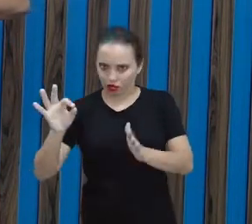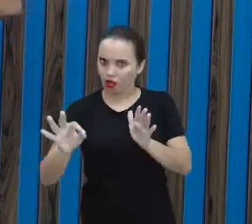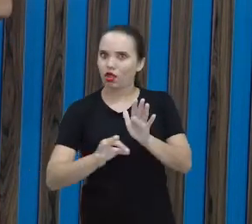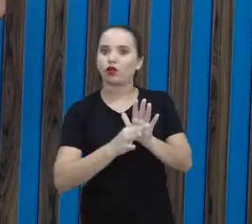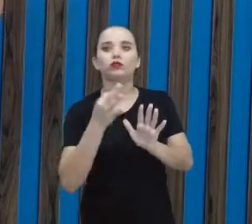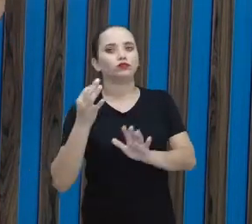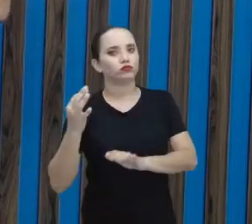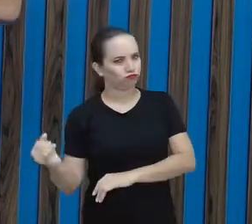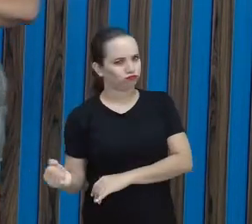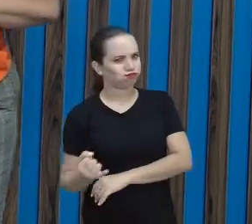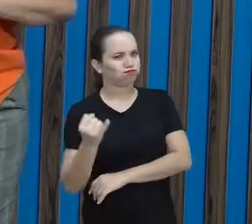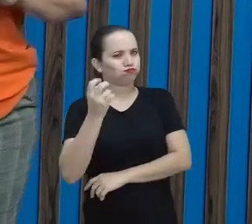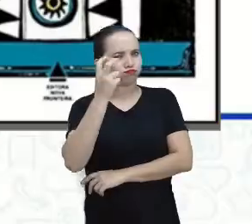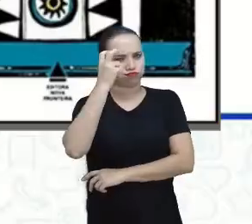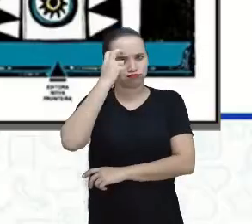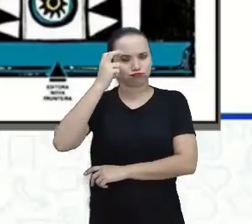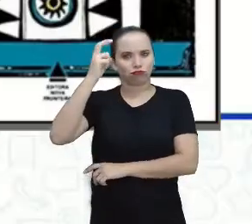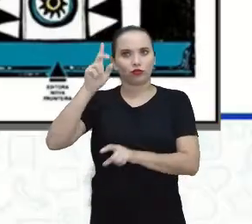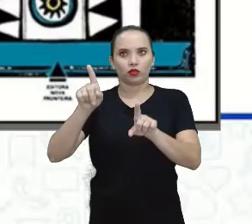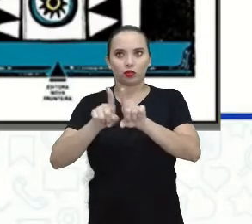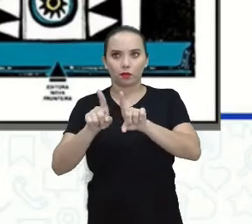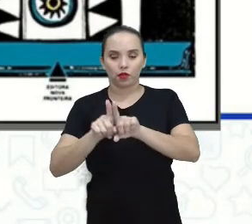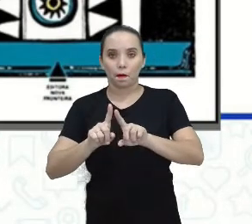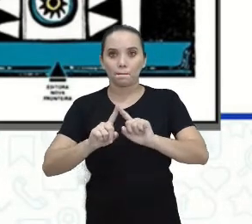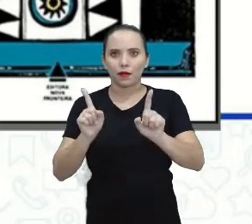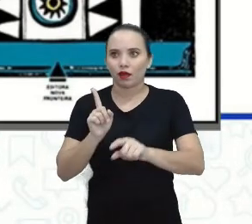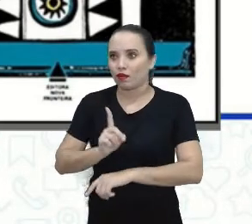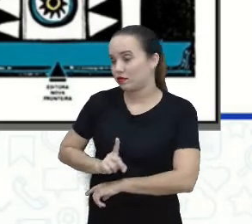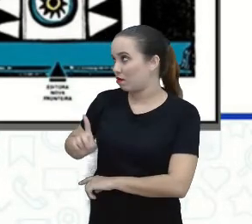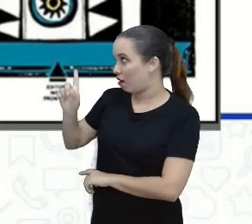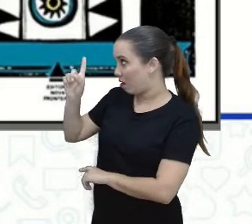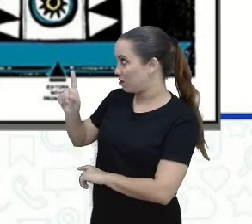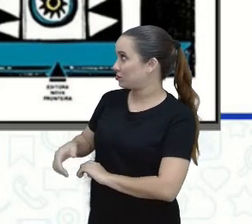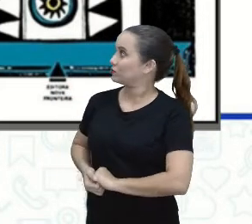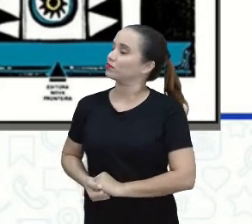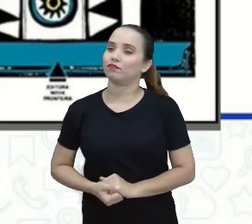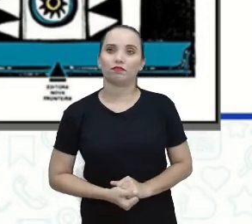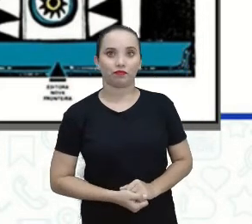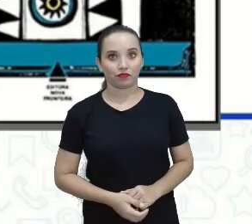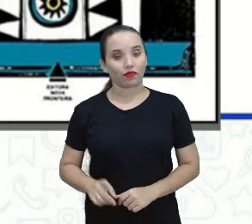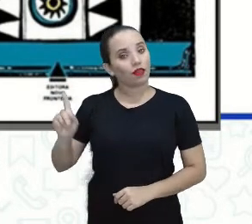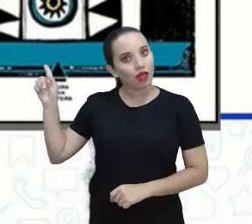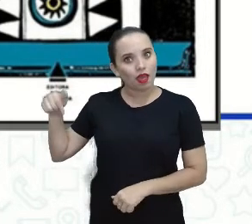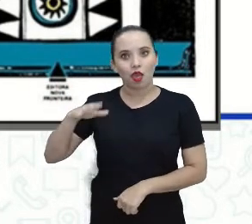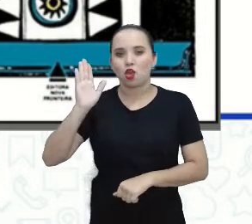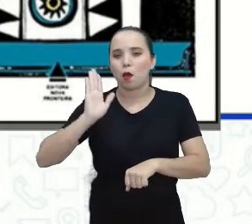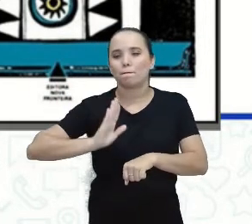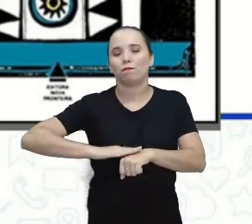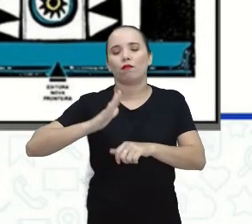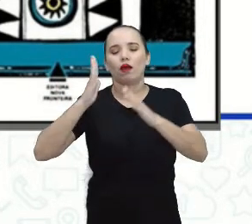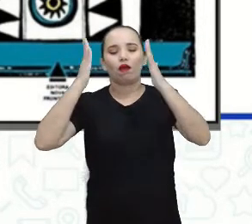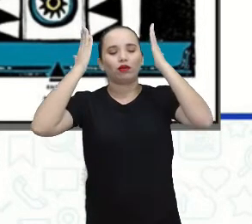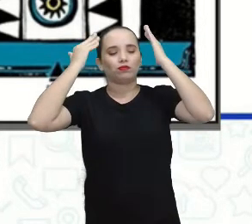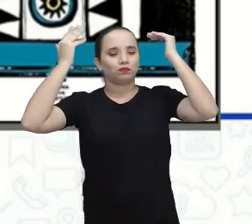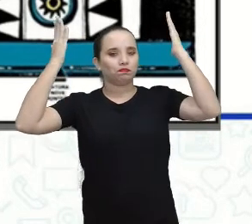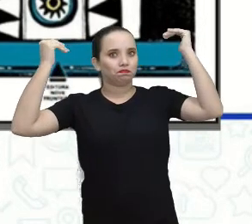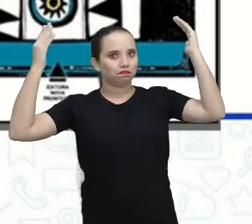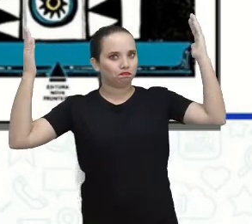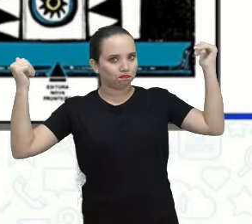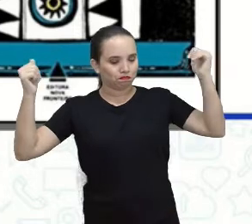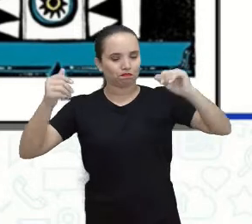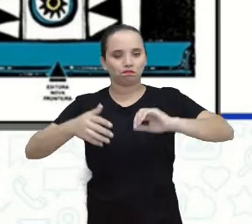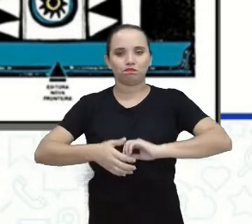escritor. Mas O Alto da Compadecida é assim a sua obra mais conhecida, é uma obra assim